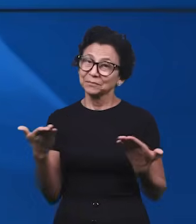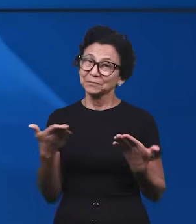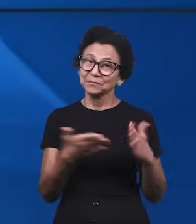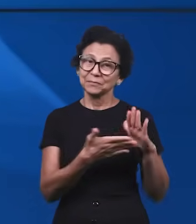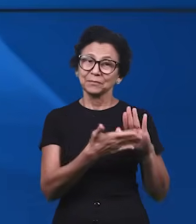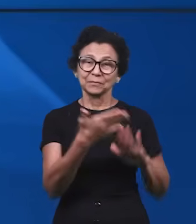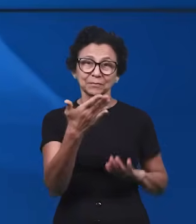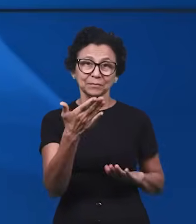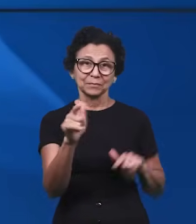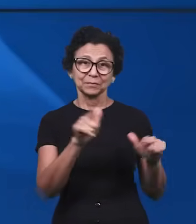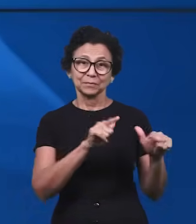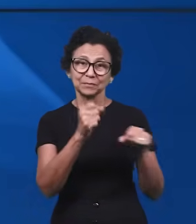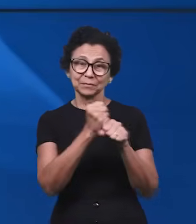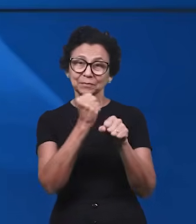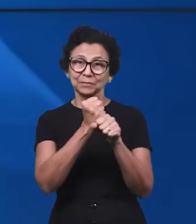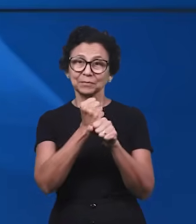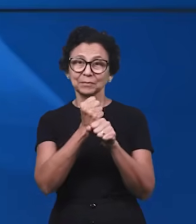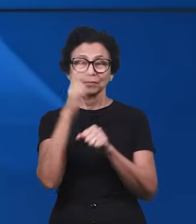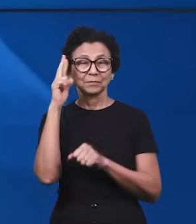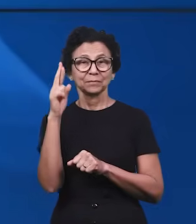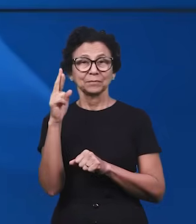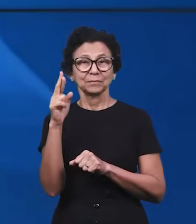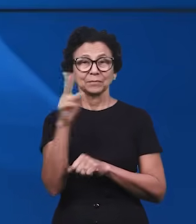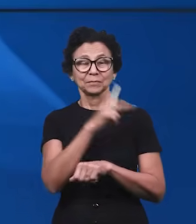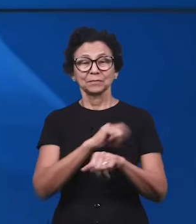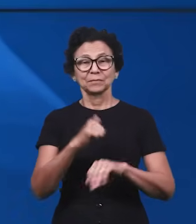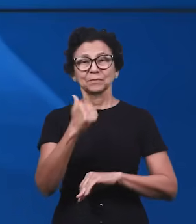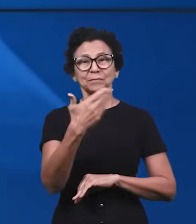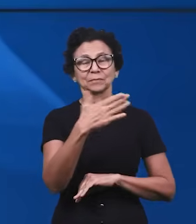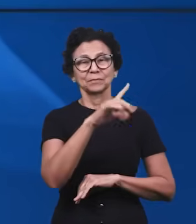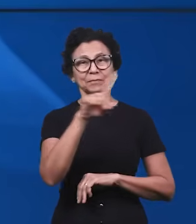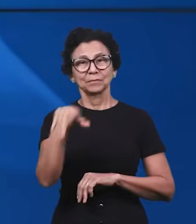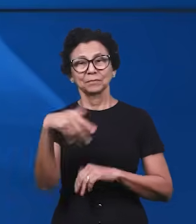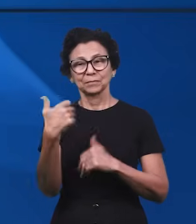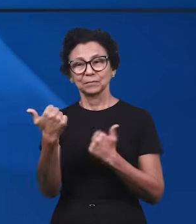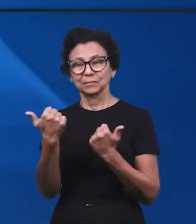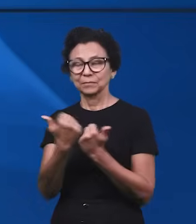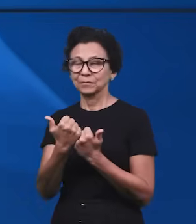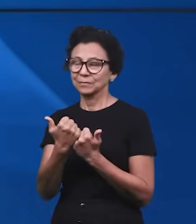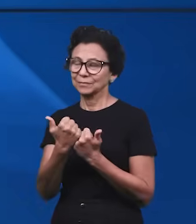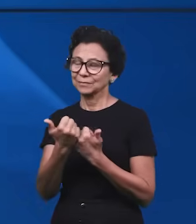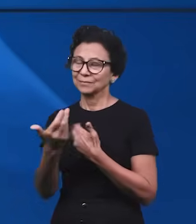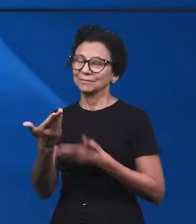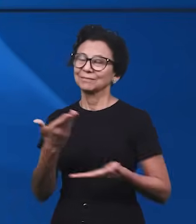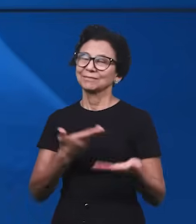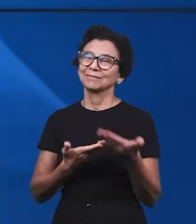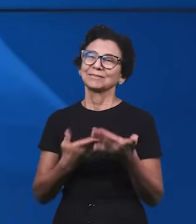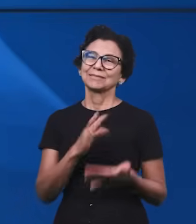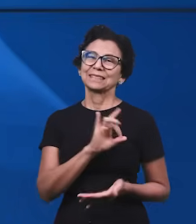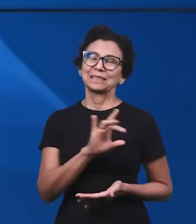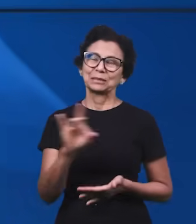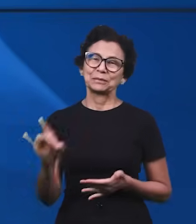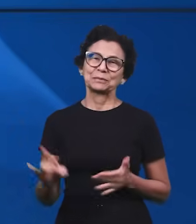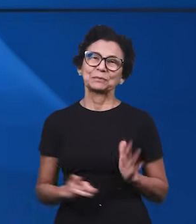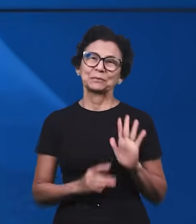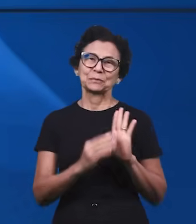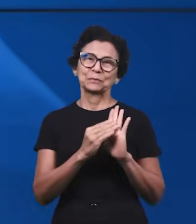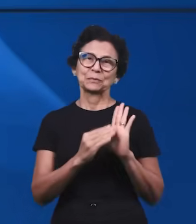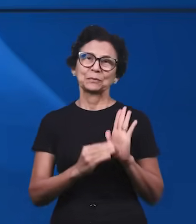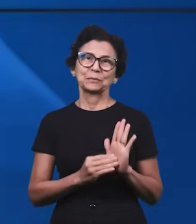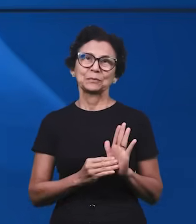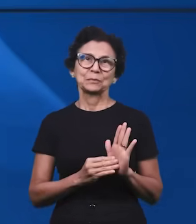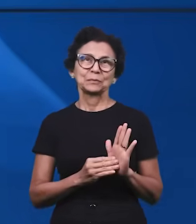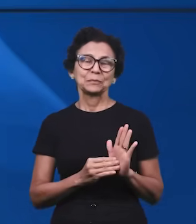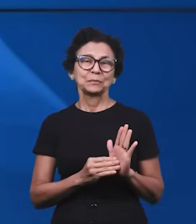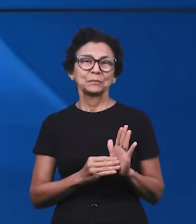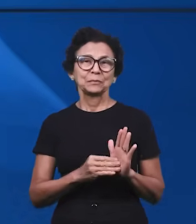para a realização da obra do Senhor fora do país e nós estamos aqui substituindo e compartilhando com cada um dos irmãos esse conteúdo que